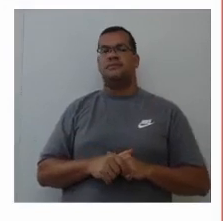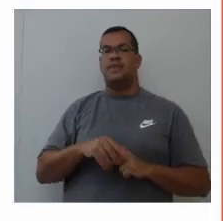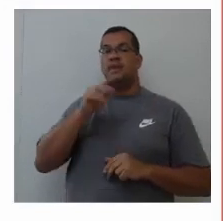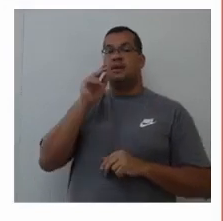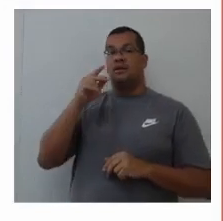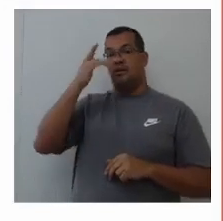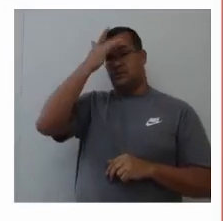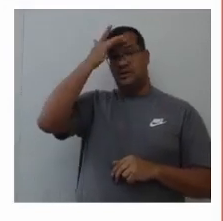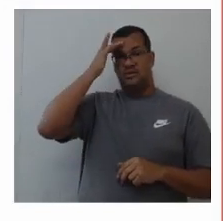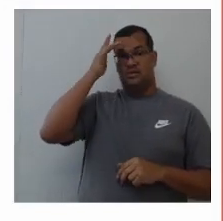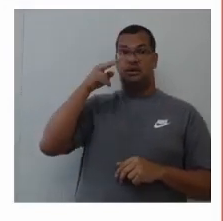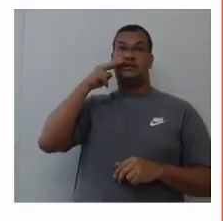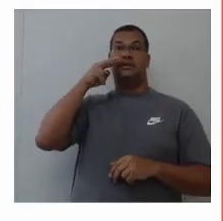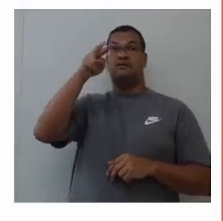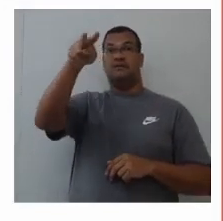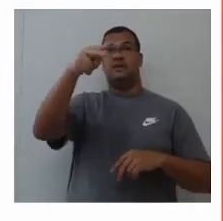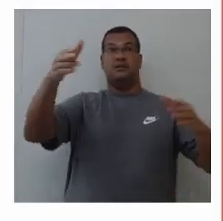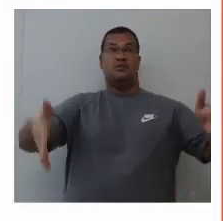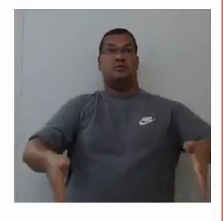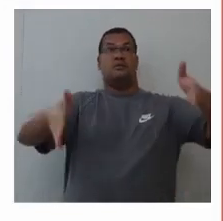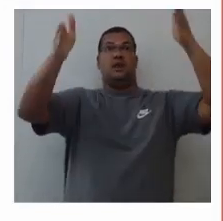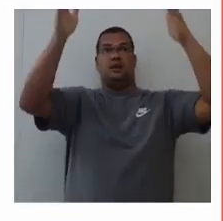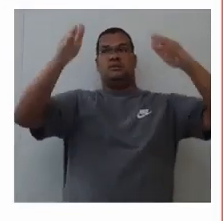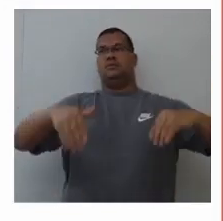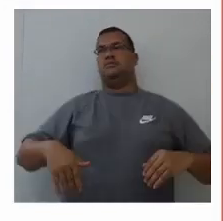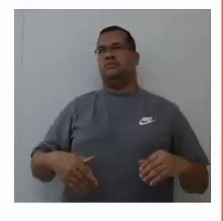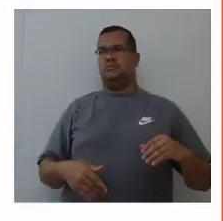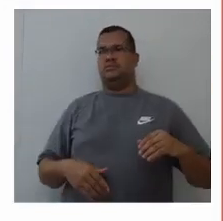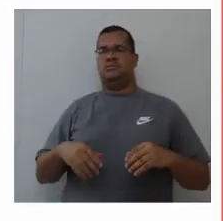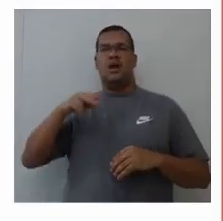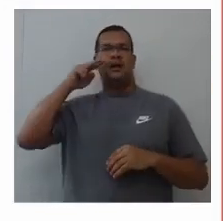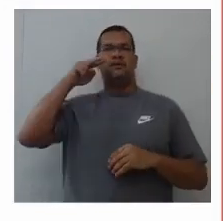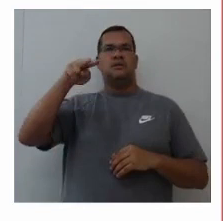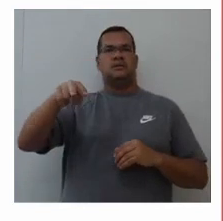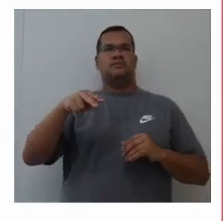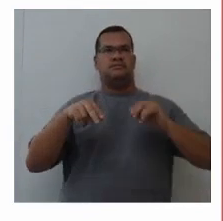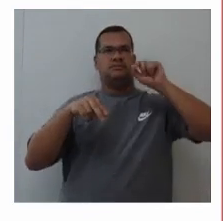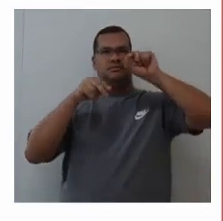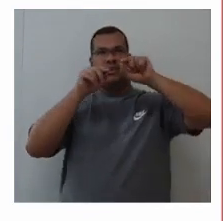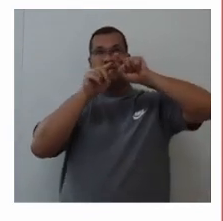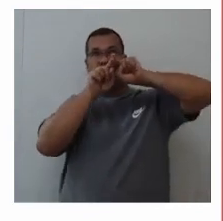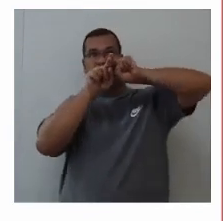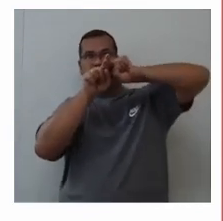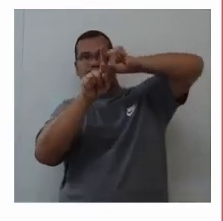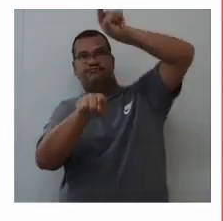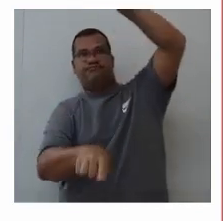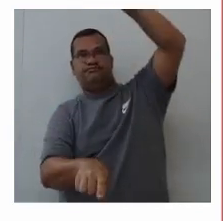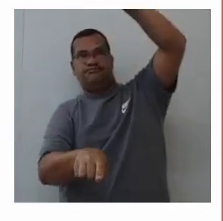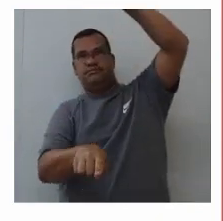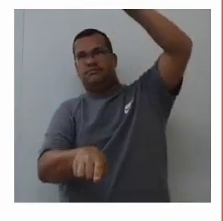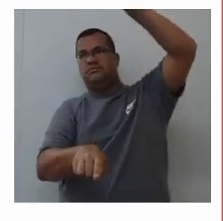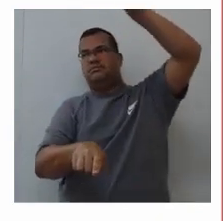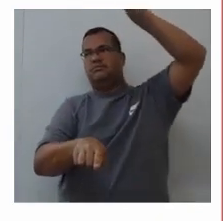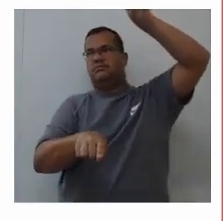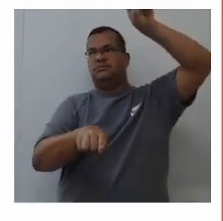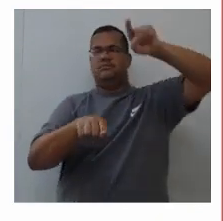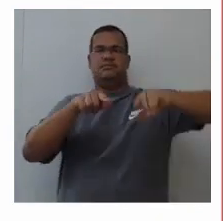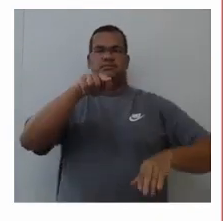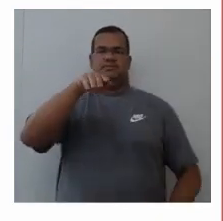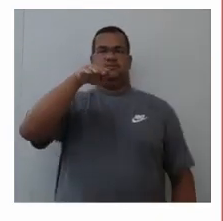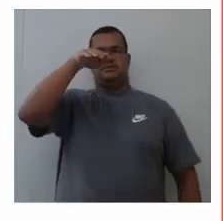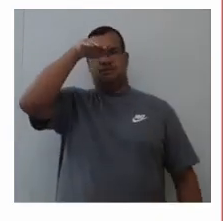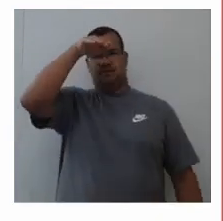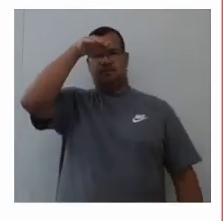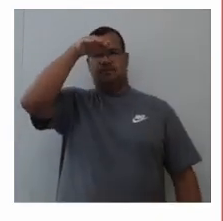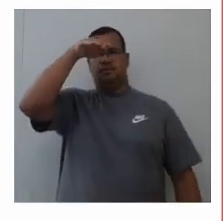para um prédio. Aqui ele observa esse prédio com um ângulo de visão de 60 graus. E o observador está a 50